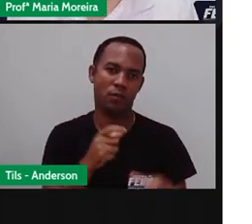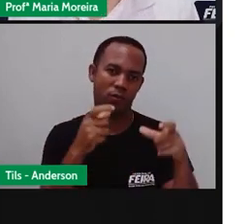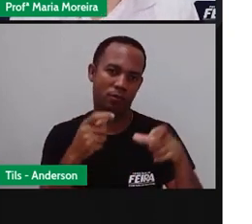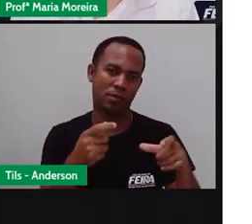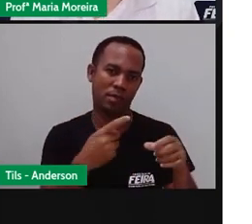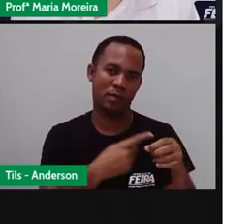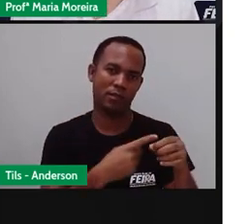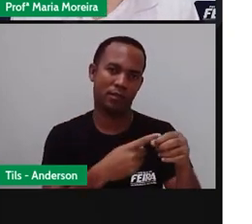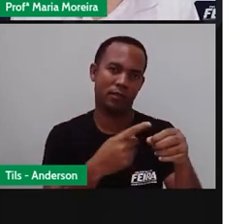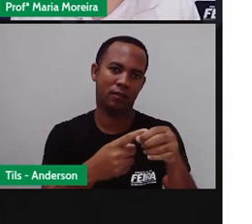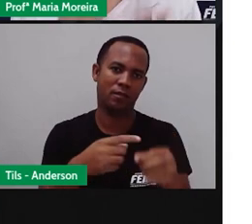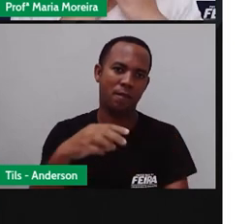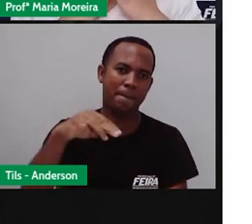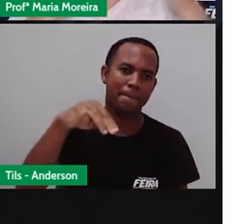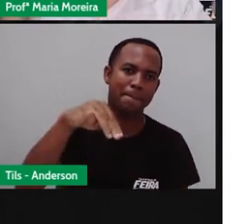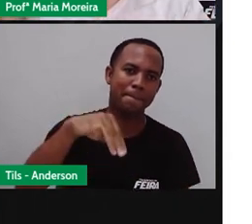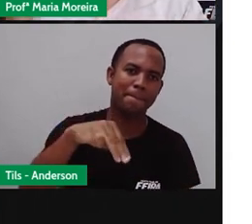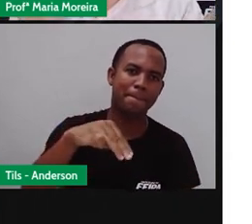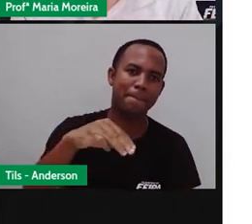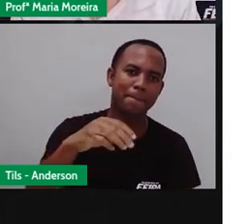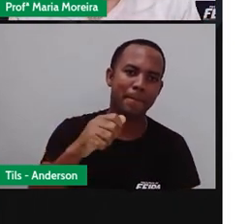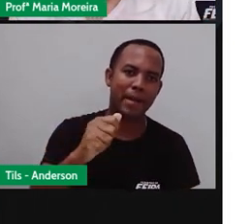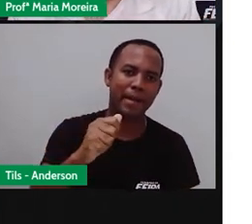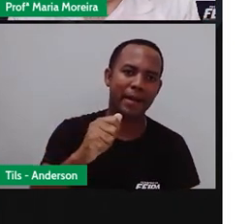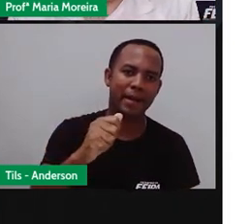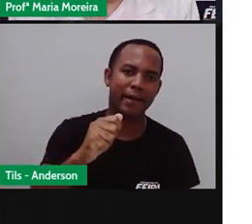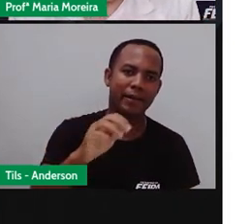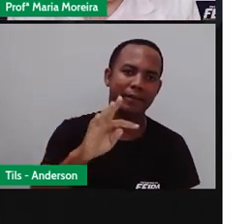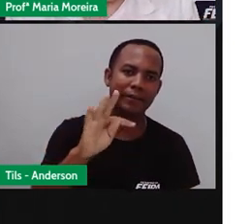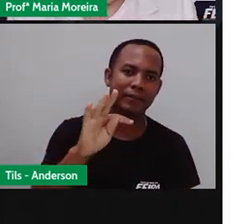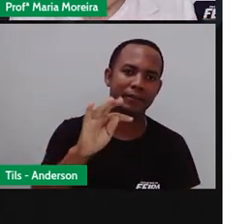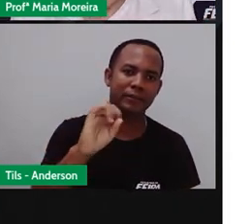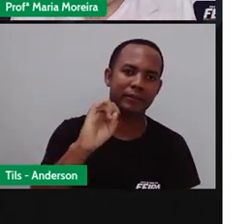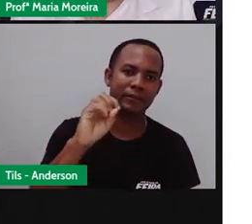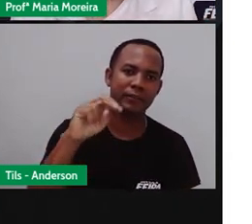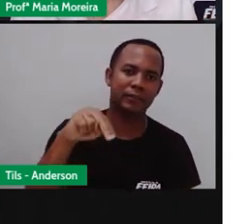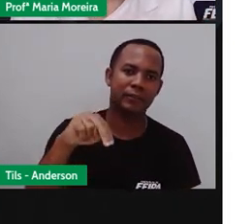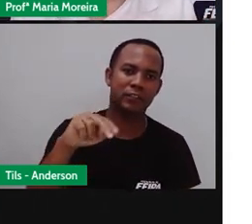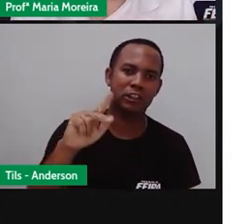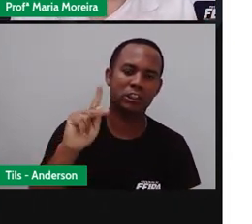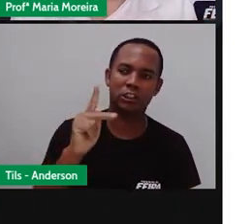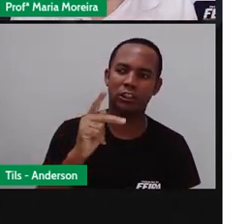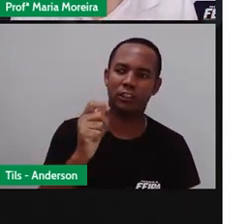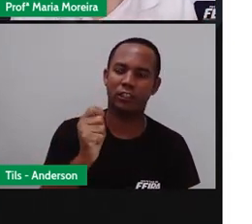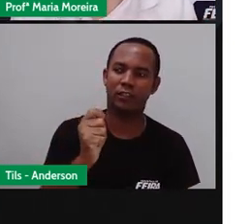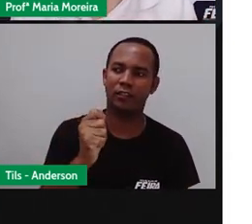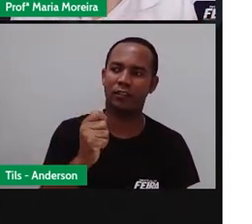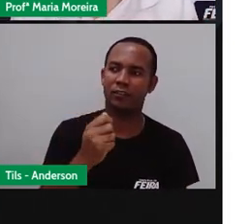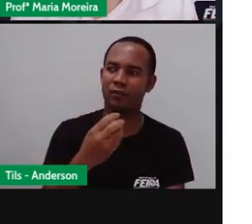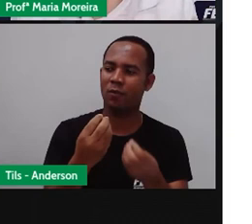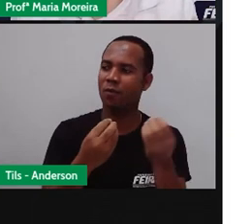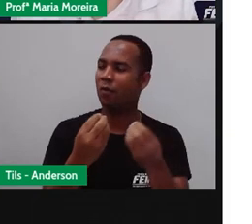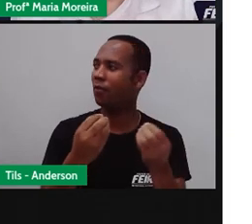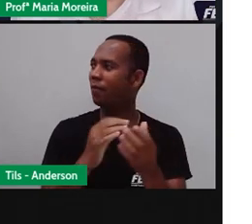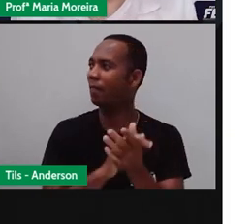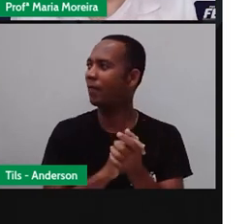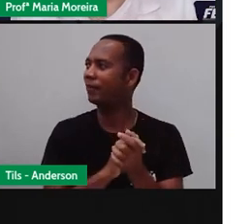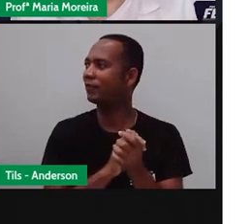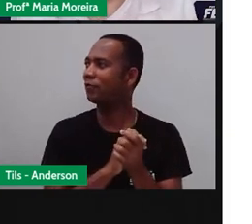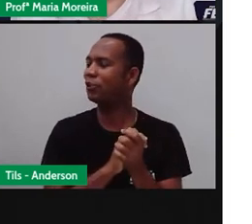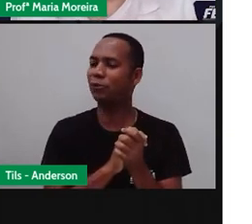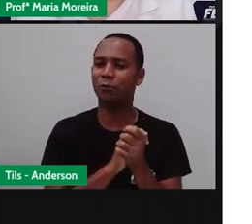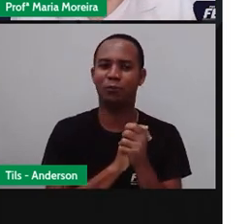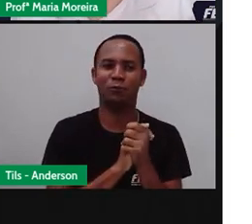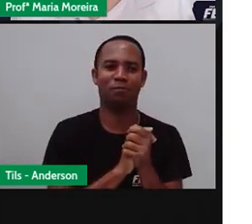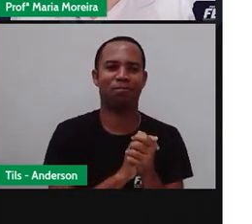lá. Ô, Sofia, um beijo para você e para sua melhor amiga, que você acabou não dizendo o nome, tá? Provanha tá destruindo